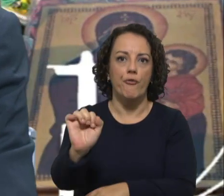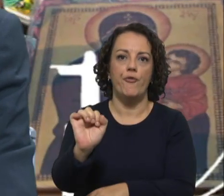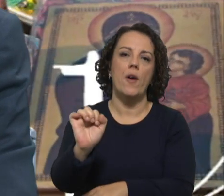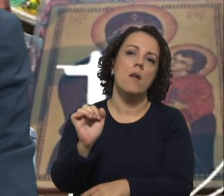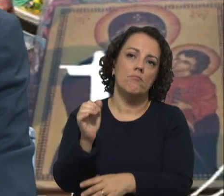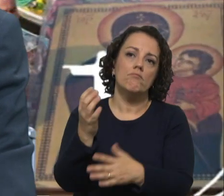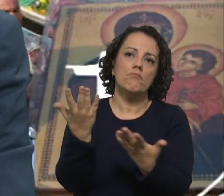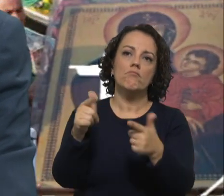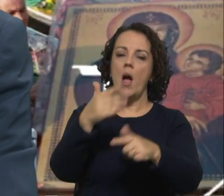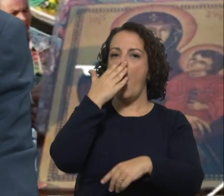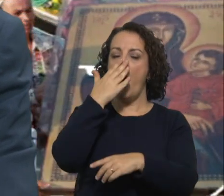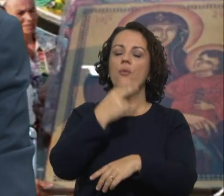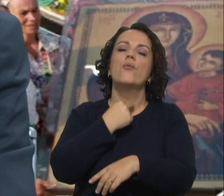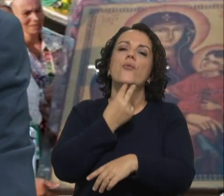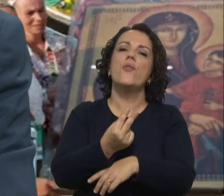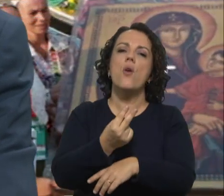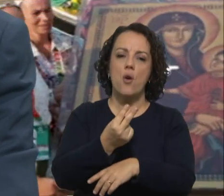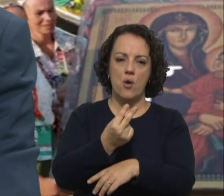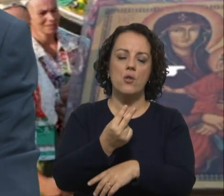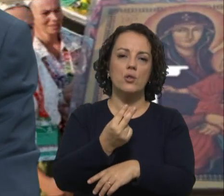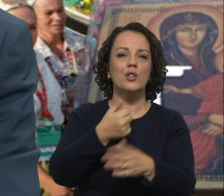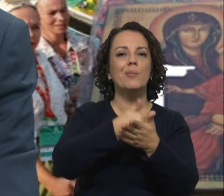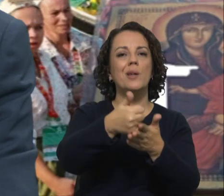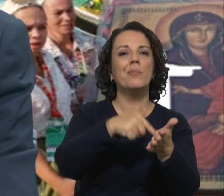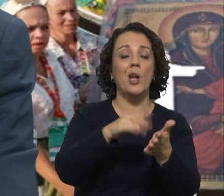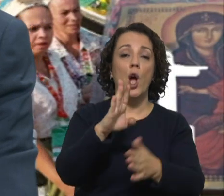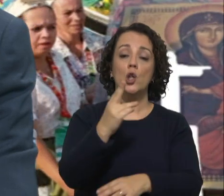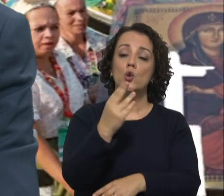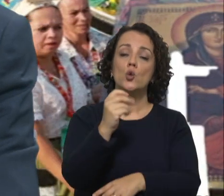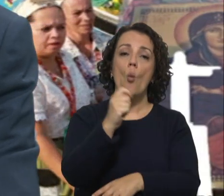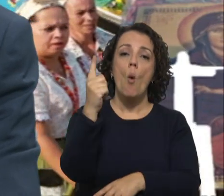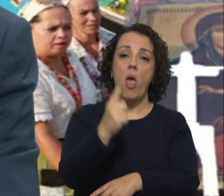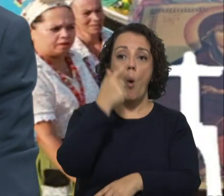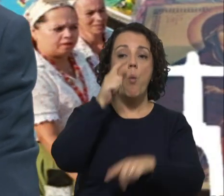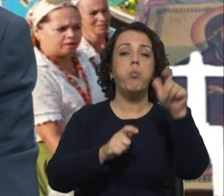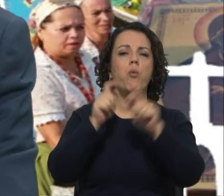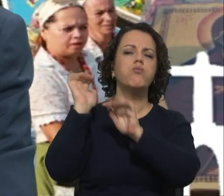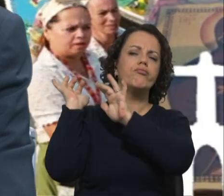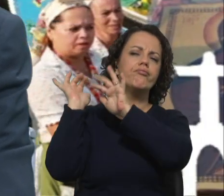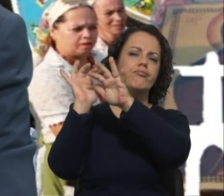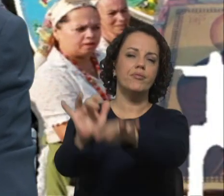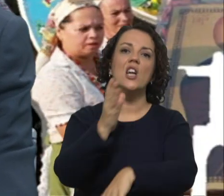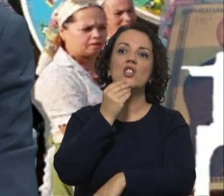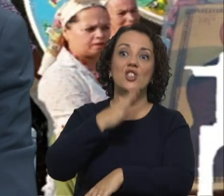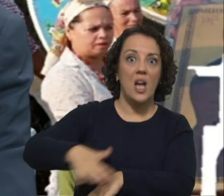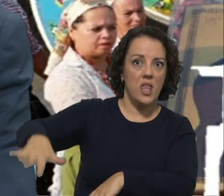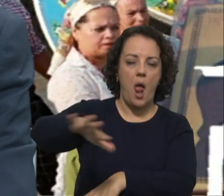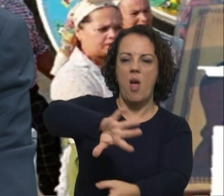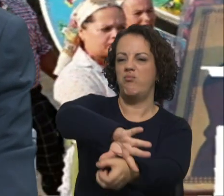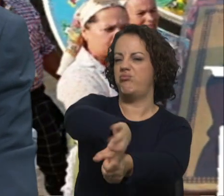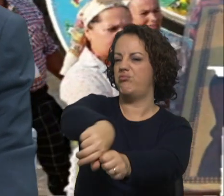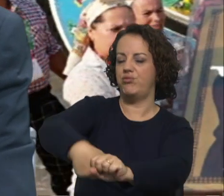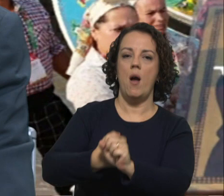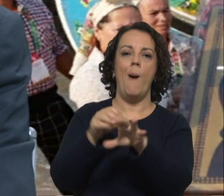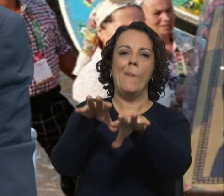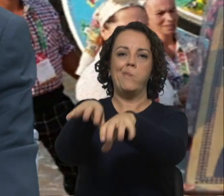é uma voz bíblica, não é? O livro de Josué, sobretudo, o povo chega à terra, o povo de Israel, e extermina os outros povos e conquista a terra e